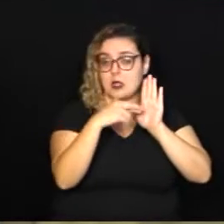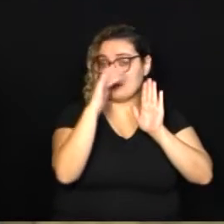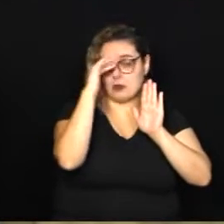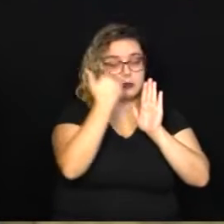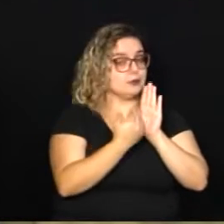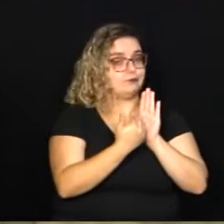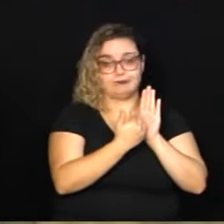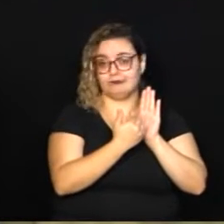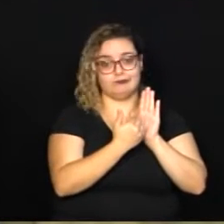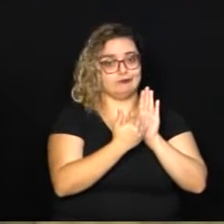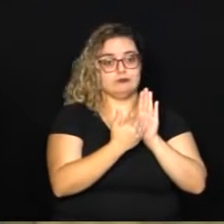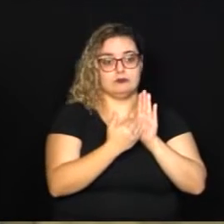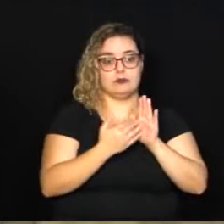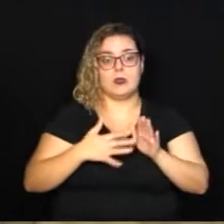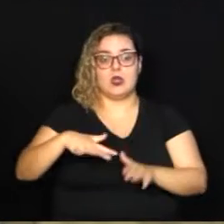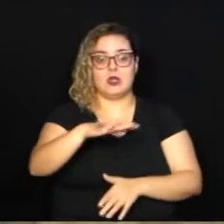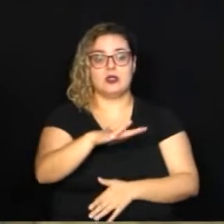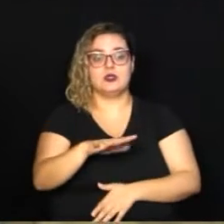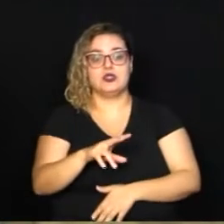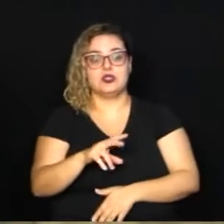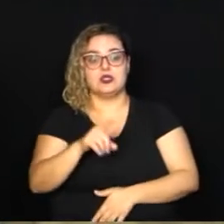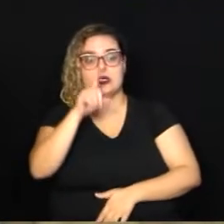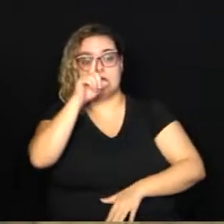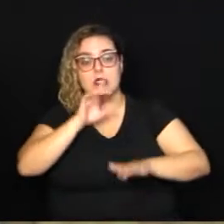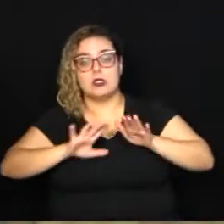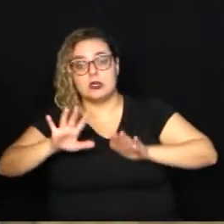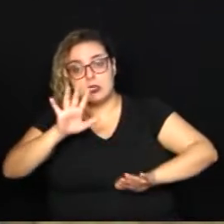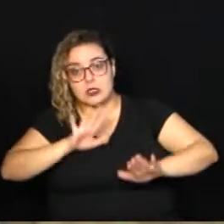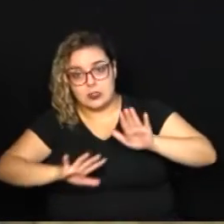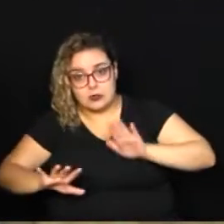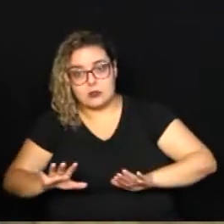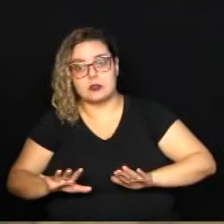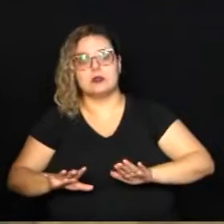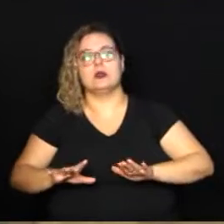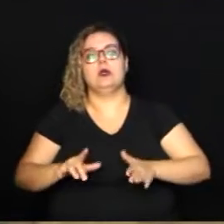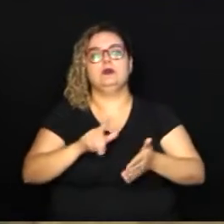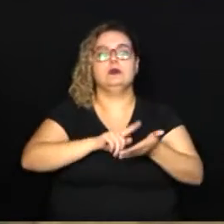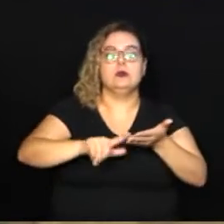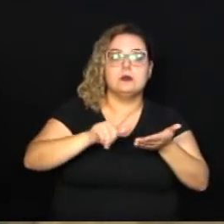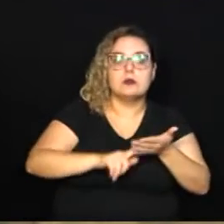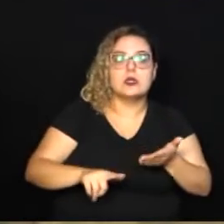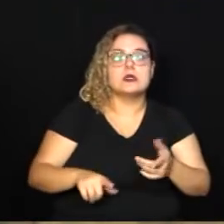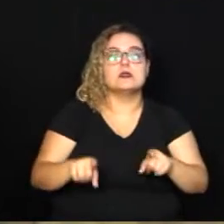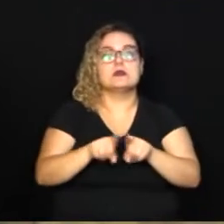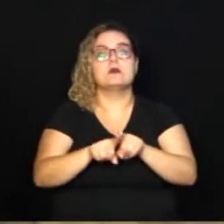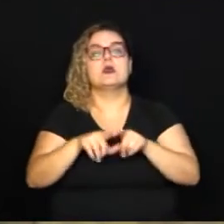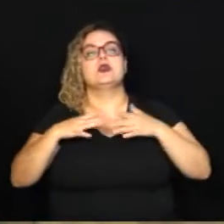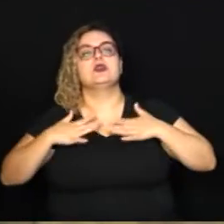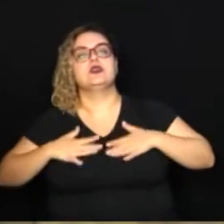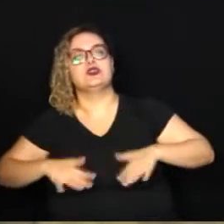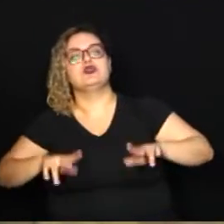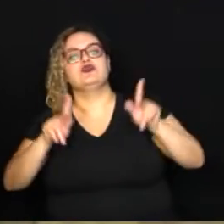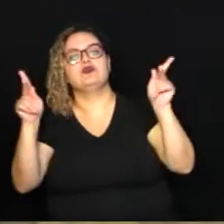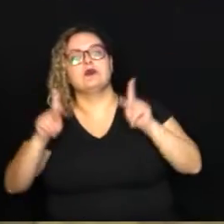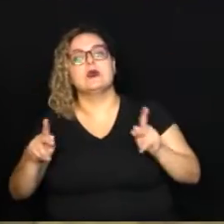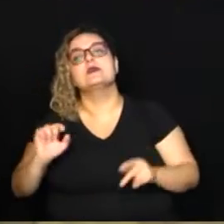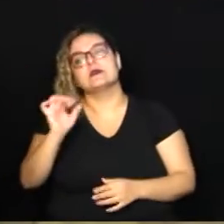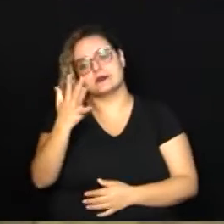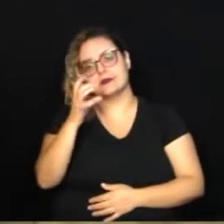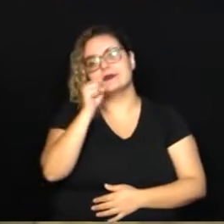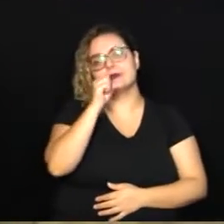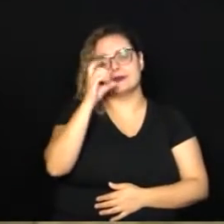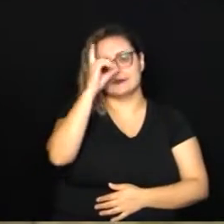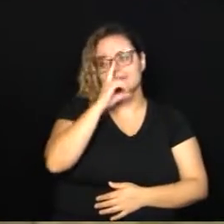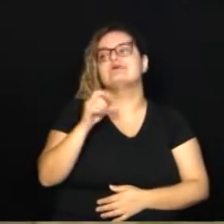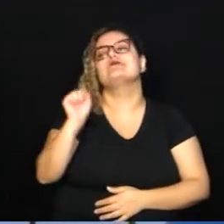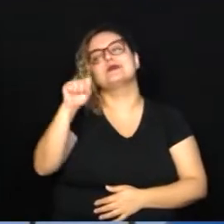de medidas sanitárias, de perturbação do sossego. E isso aconteceu no último fim de semana, né, Mirna? Aconteceu. Havia justamente